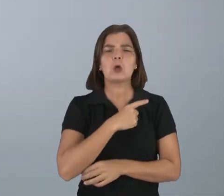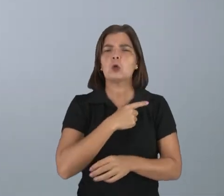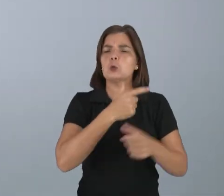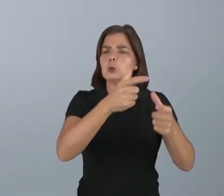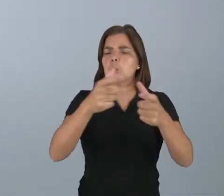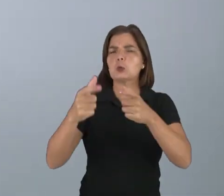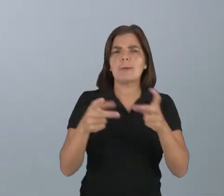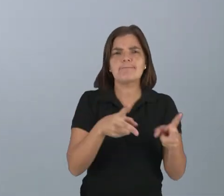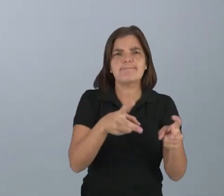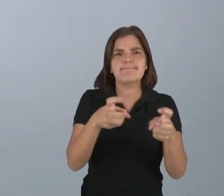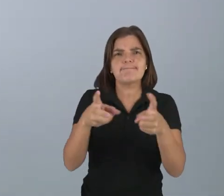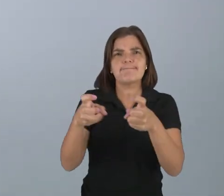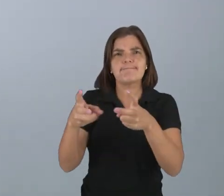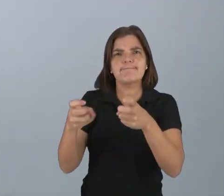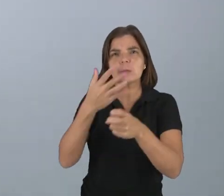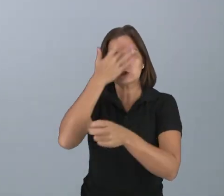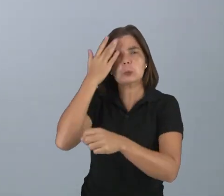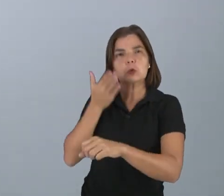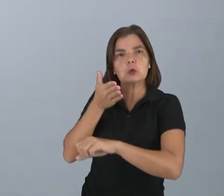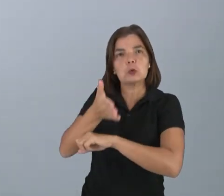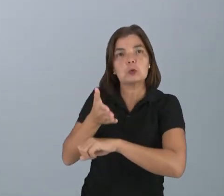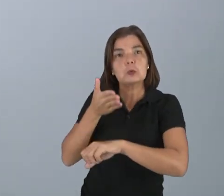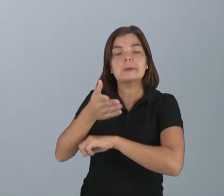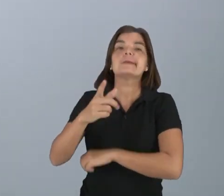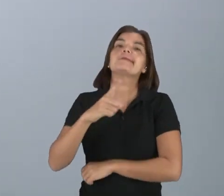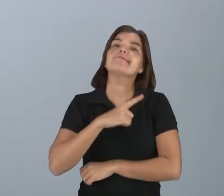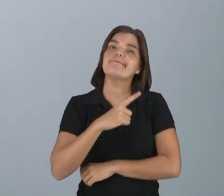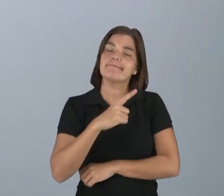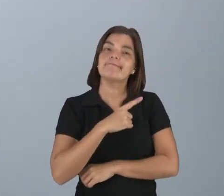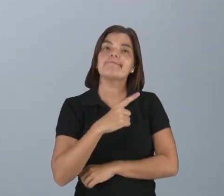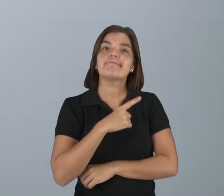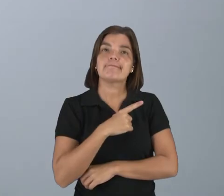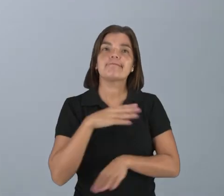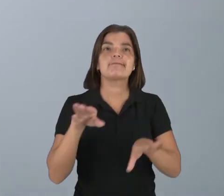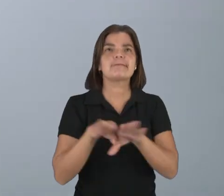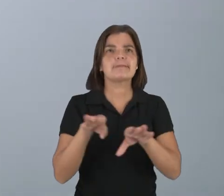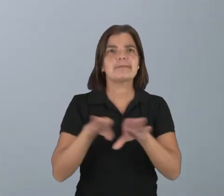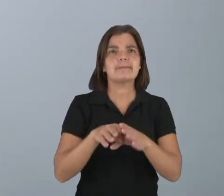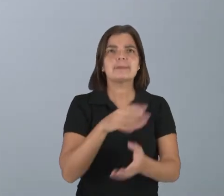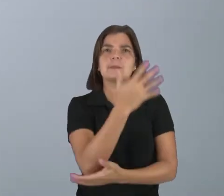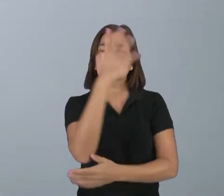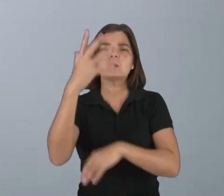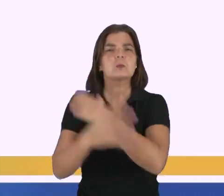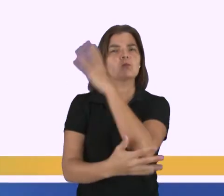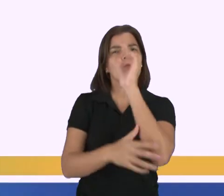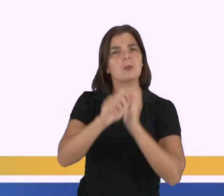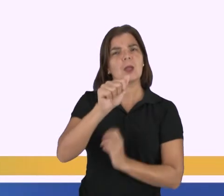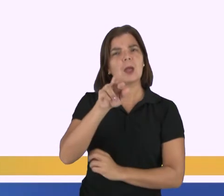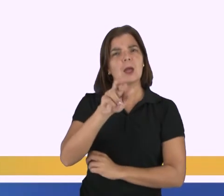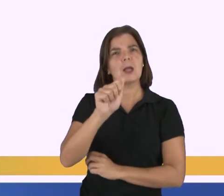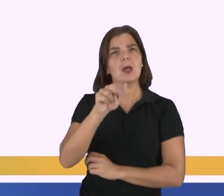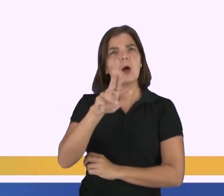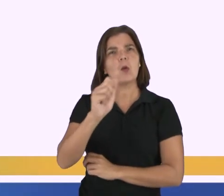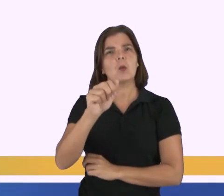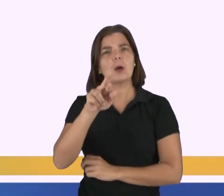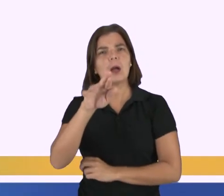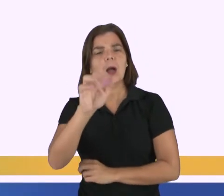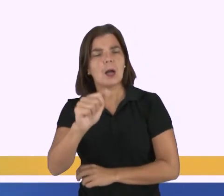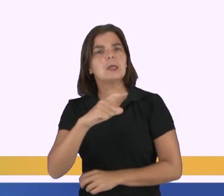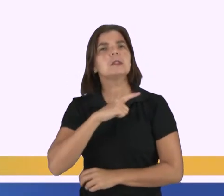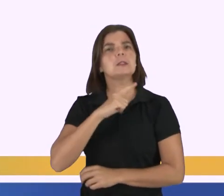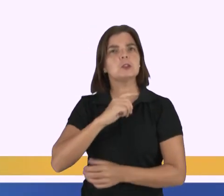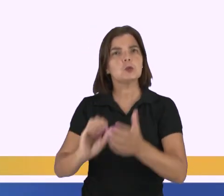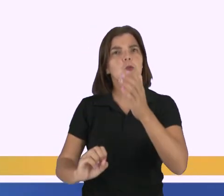serem exploradas pelos visitantes. Tem aí também o complexo da Mata das Araucárias, ao sul, os Campos Gerais